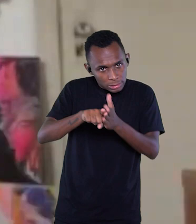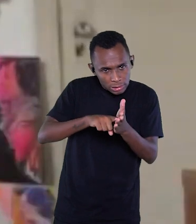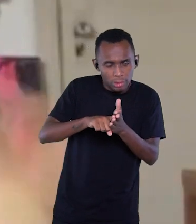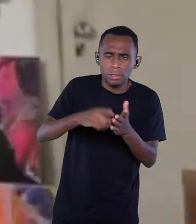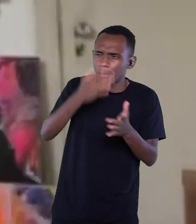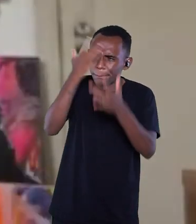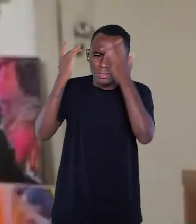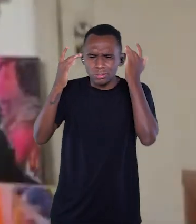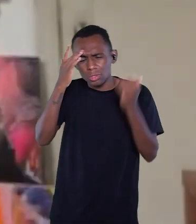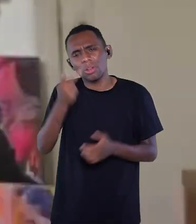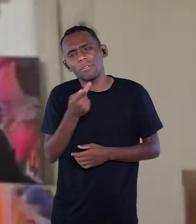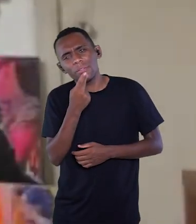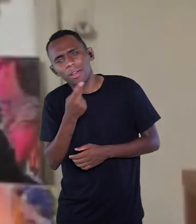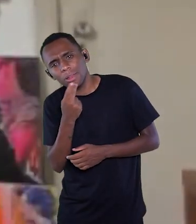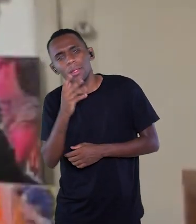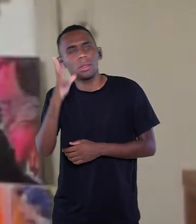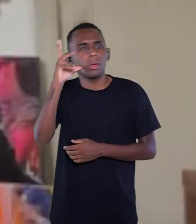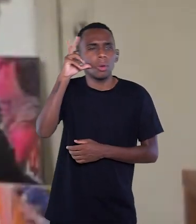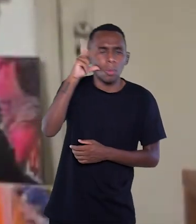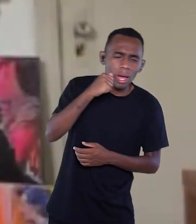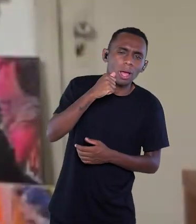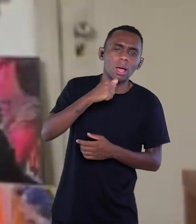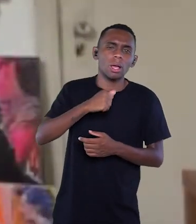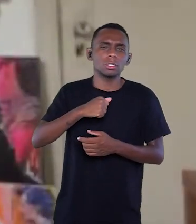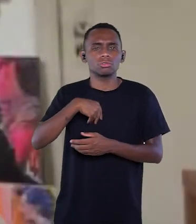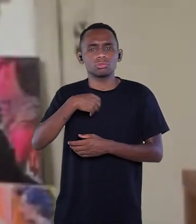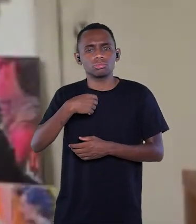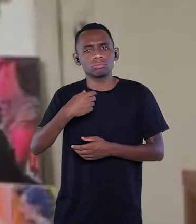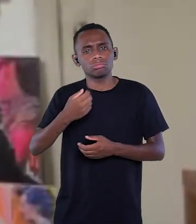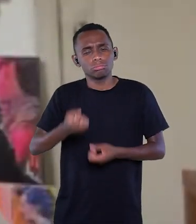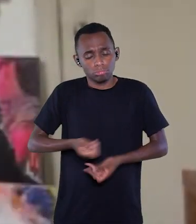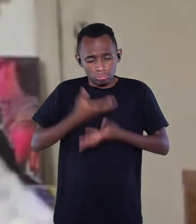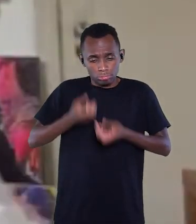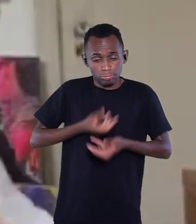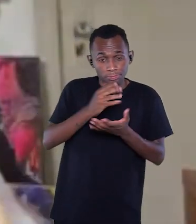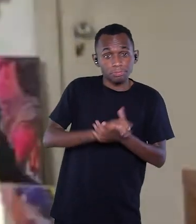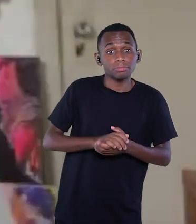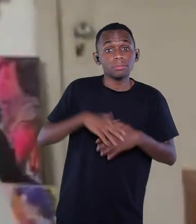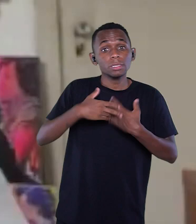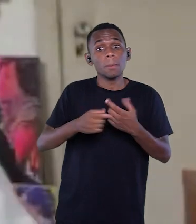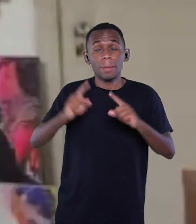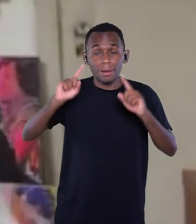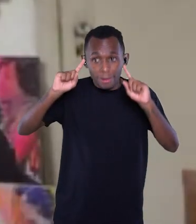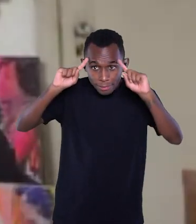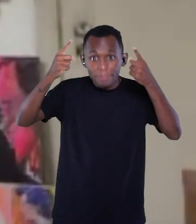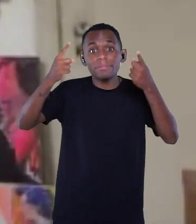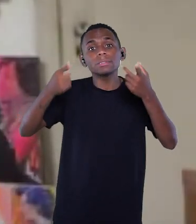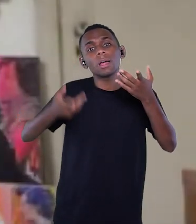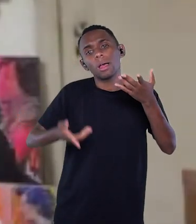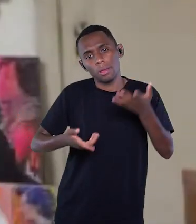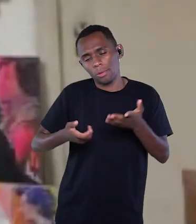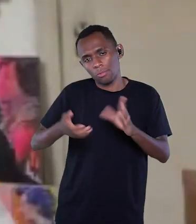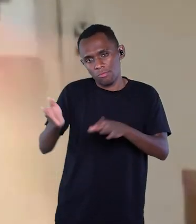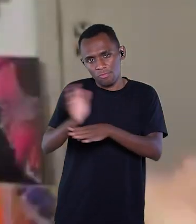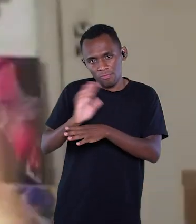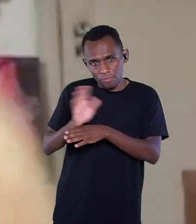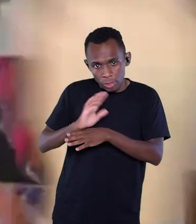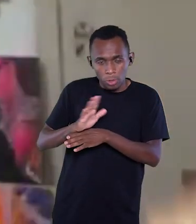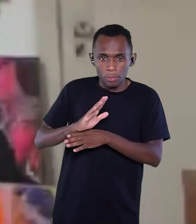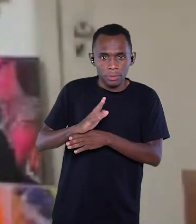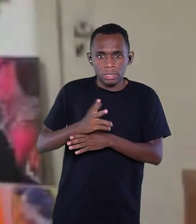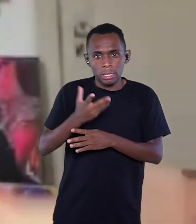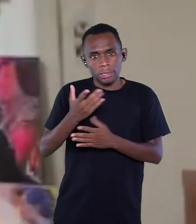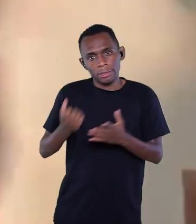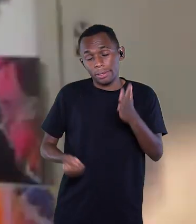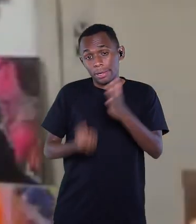e tal, e pesquisa de arquivo, e aí gente falando, não, porque eu acho isso, eu acho que é feita, e tal. para inventar, para fazer uma ficção, né? E aí,